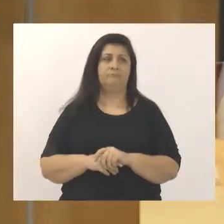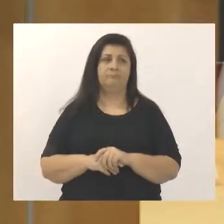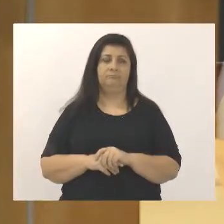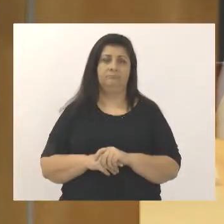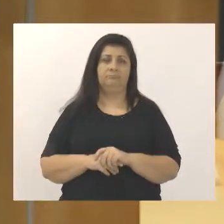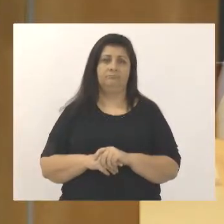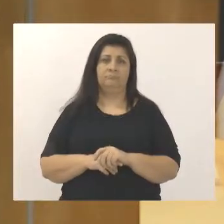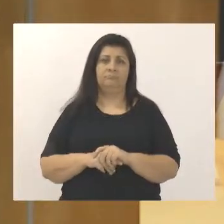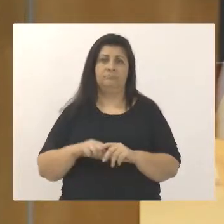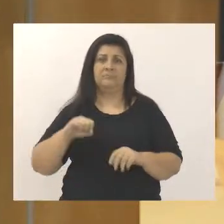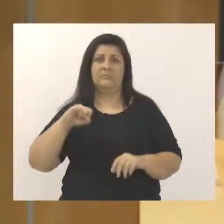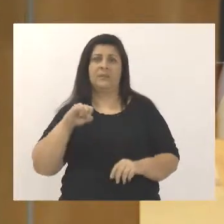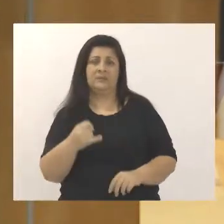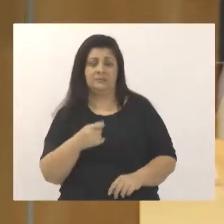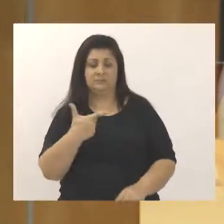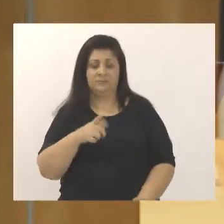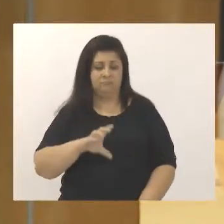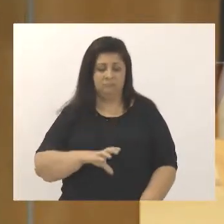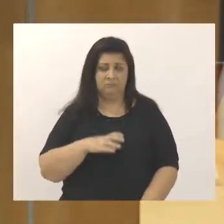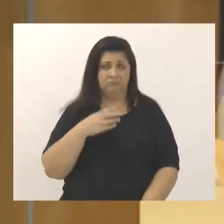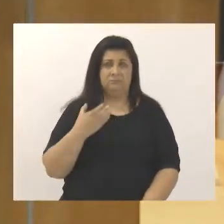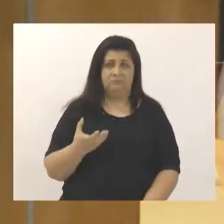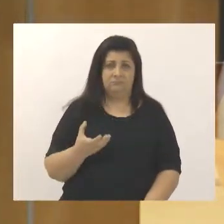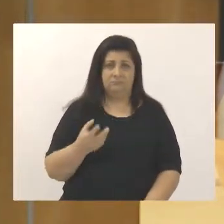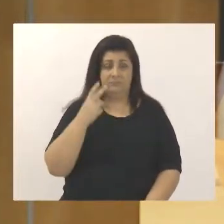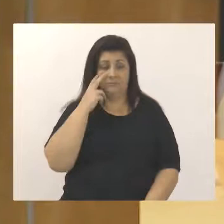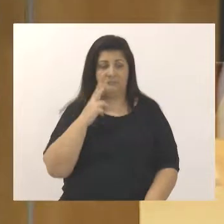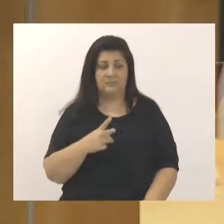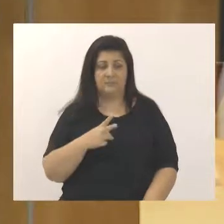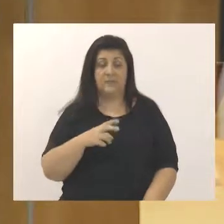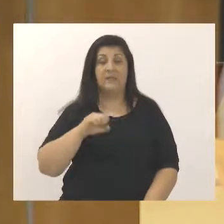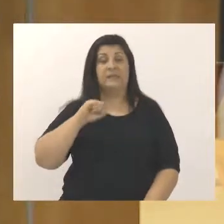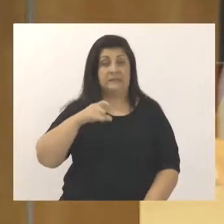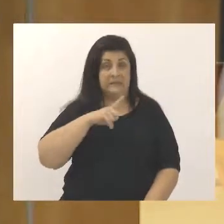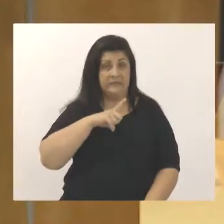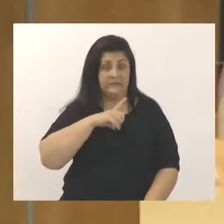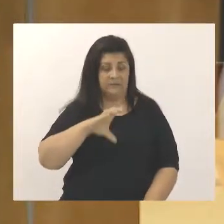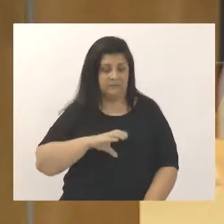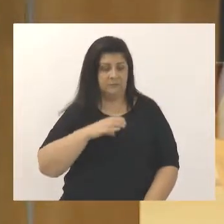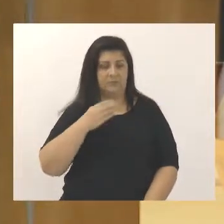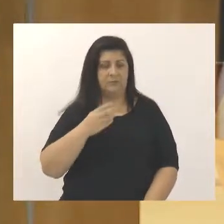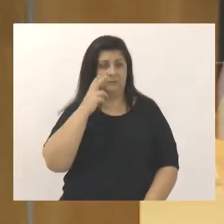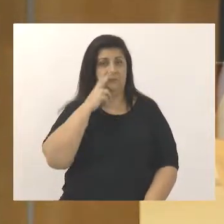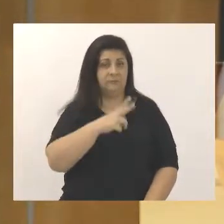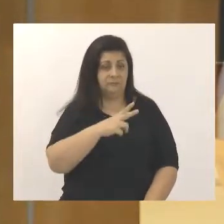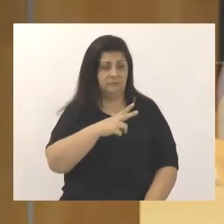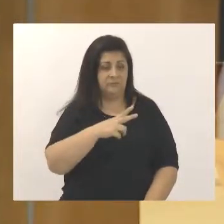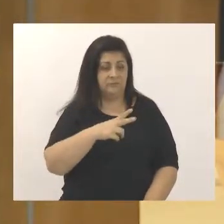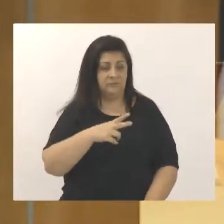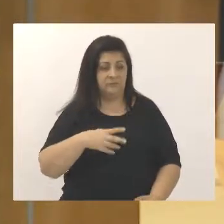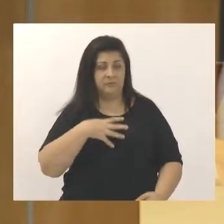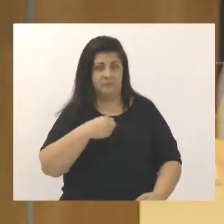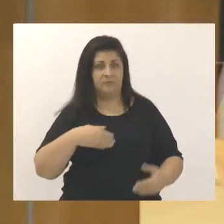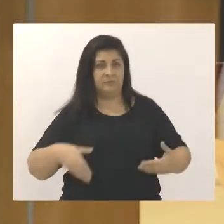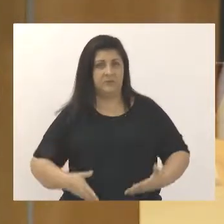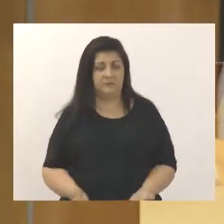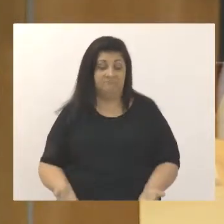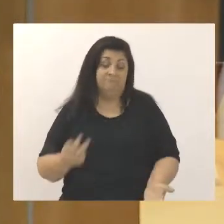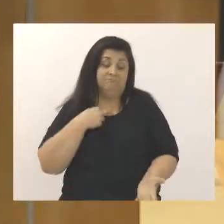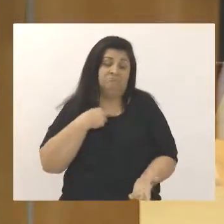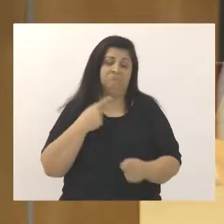Nem que eu não tivesse coragem de ver, que se eu tivesse coragem de ir lá ver o meu filho nascer, eu não tinha jeito de